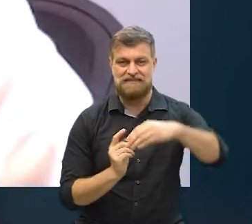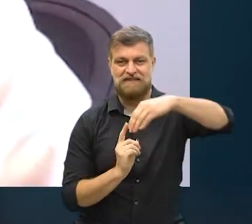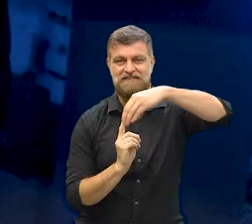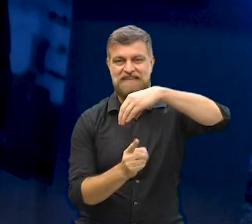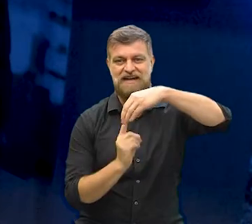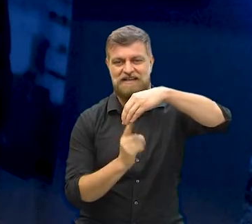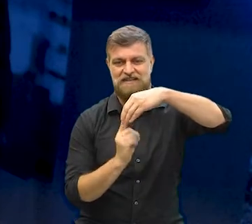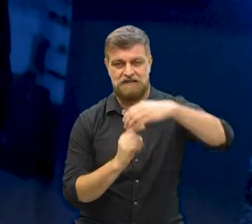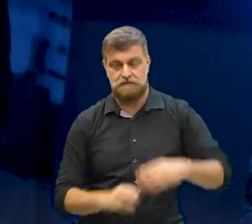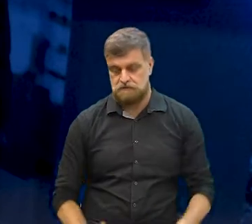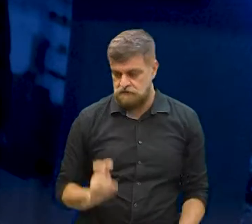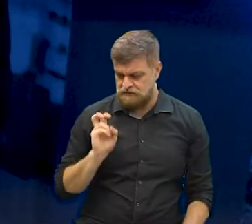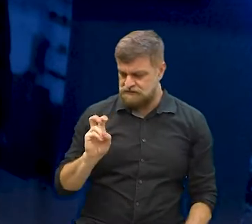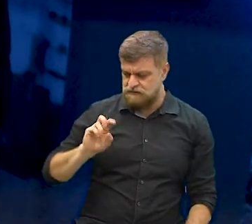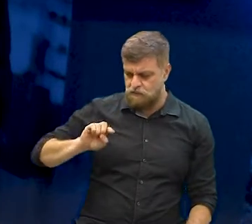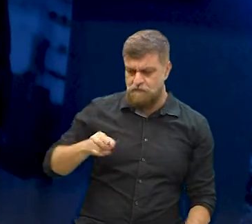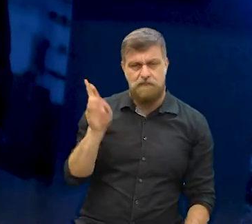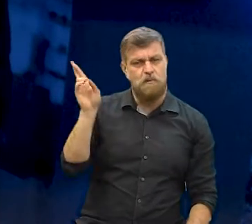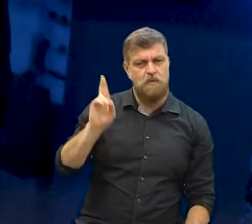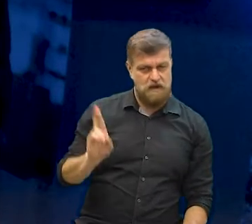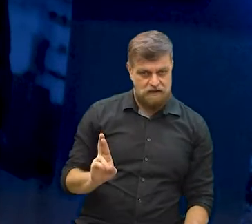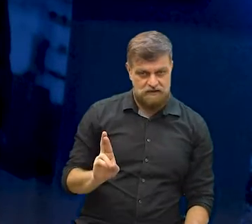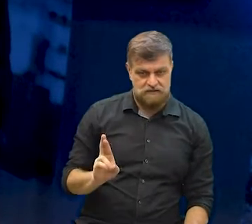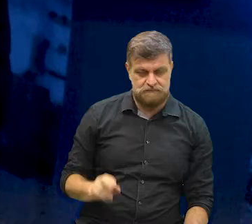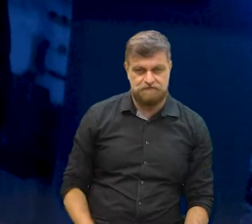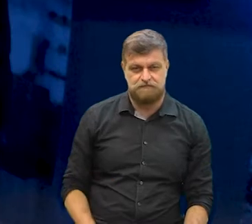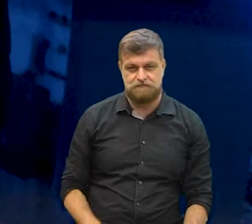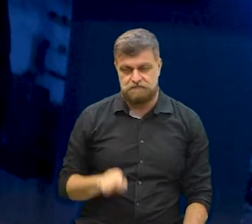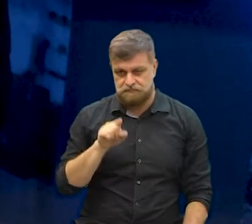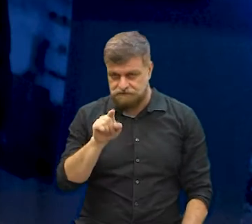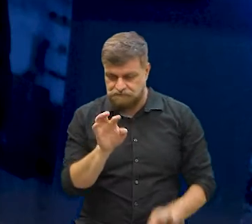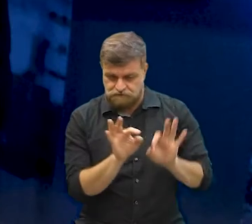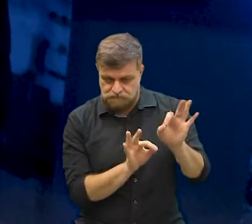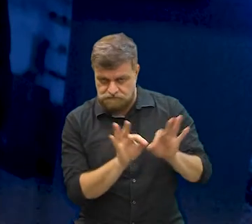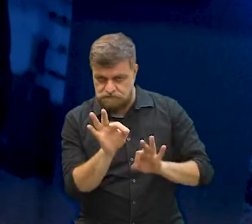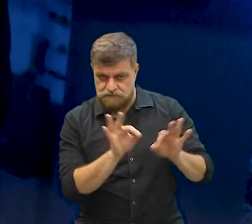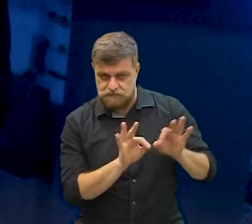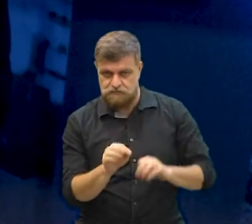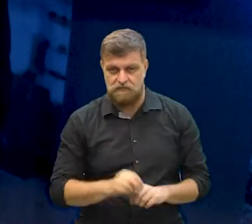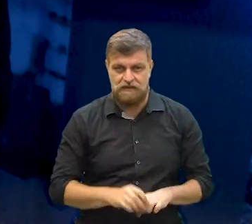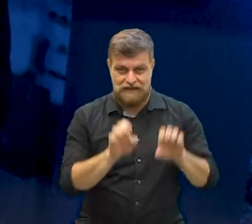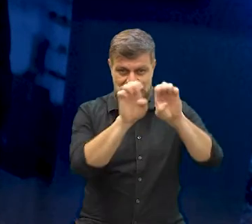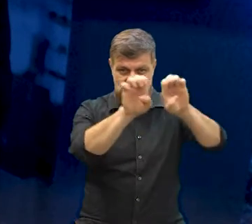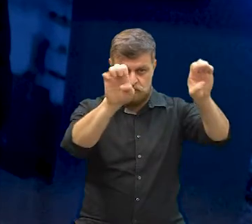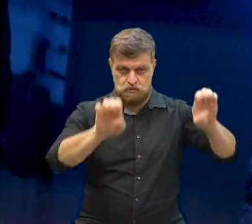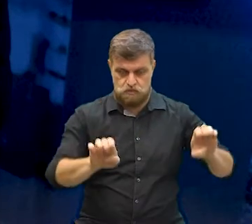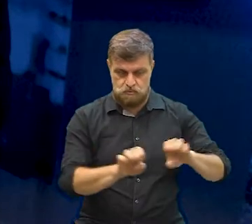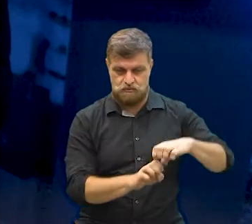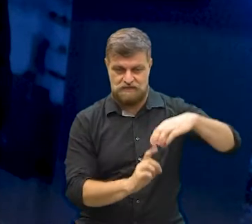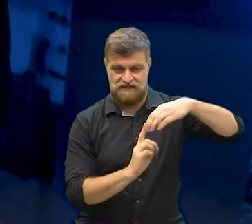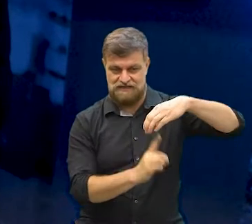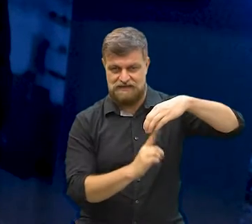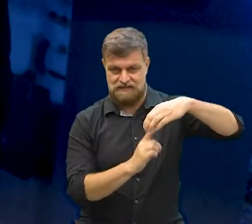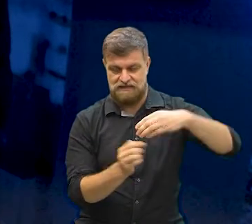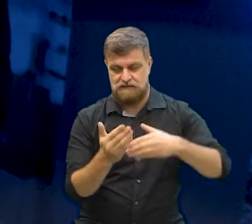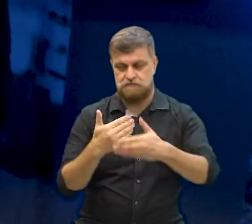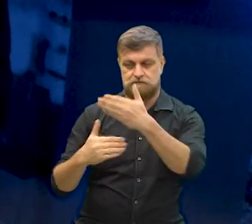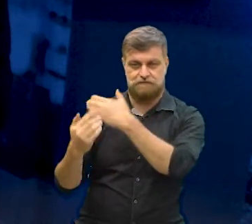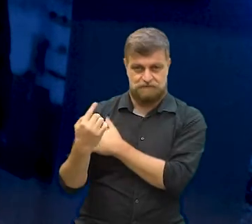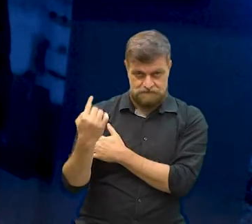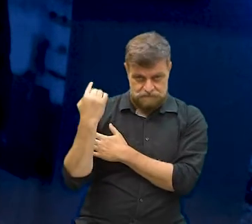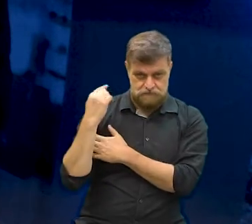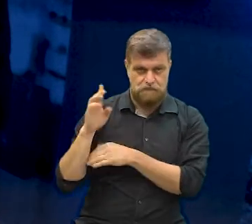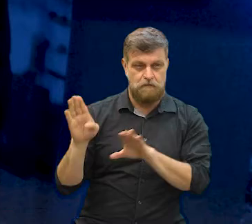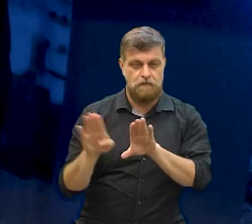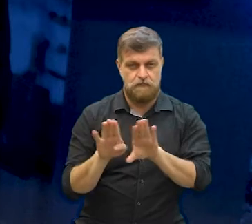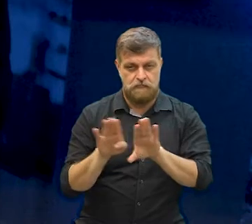clínica. Ah, então os R$ 5.000, vocês montaram toda a estrutura da clínica na época